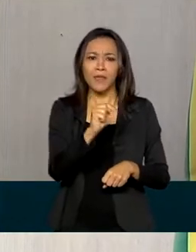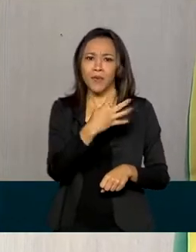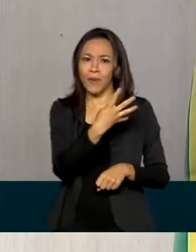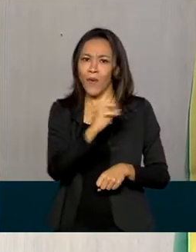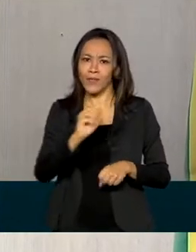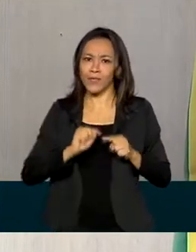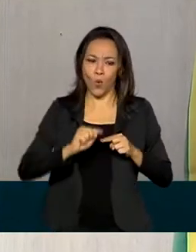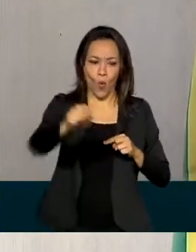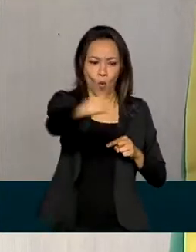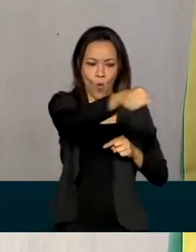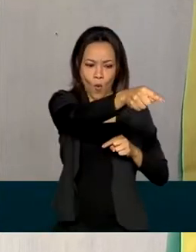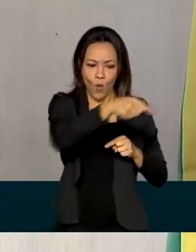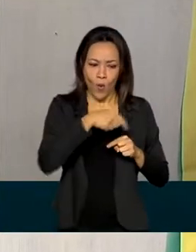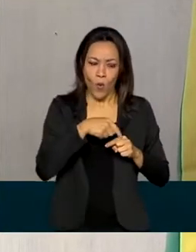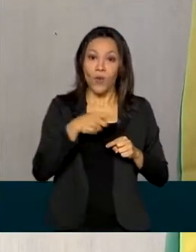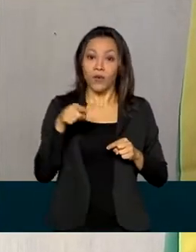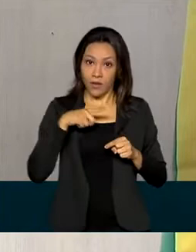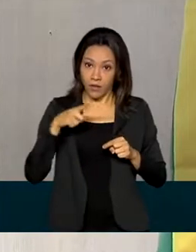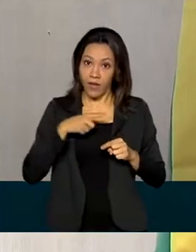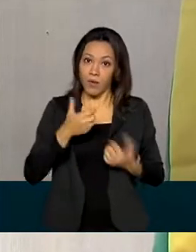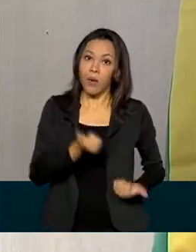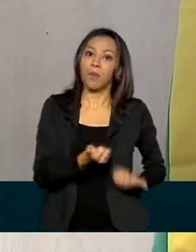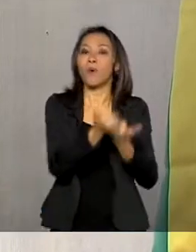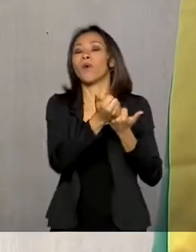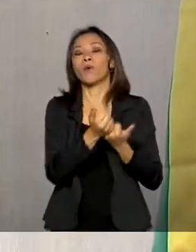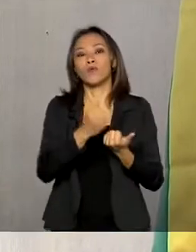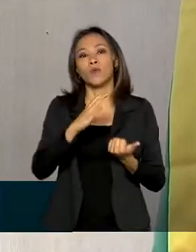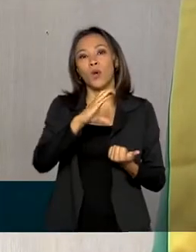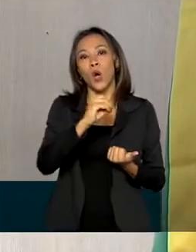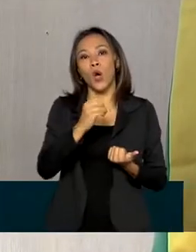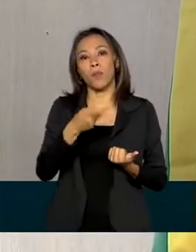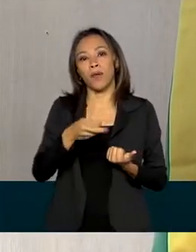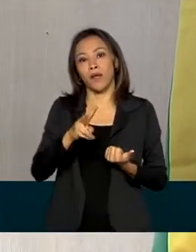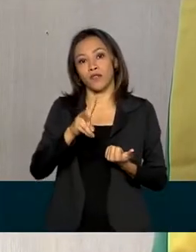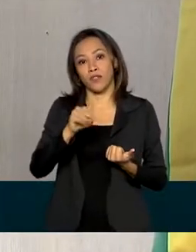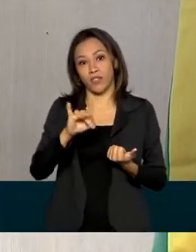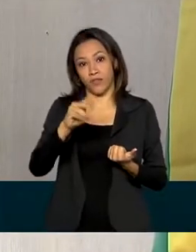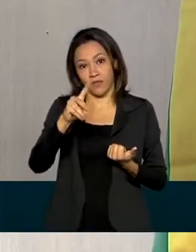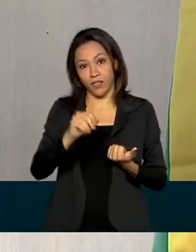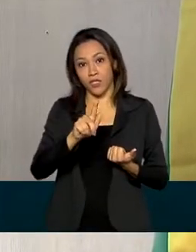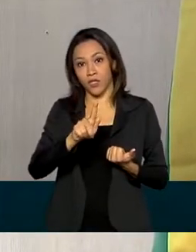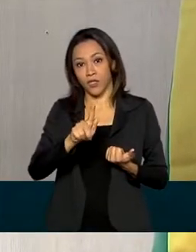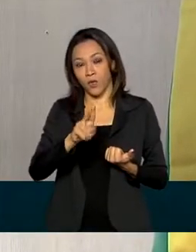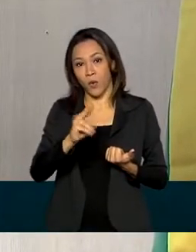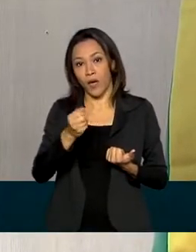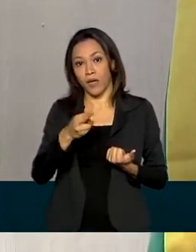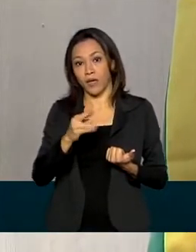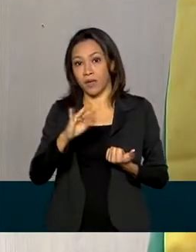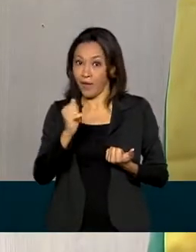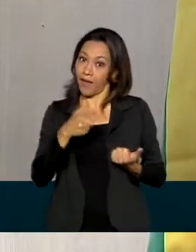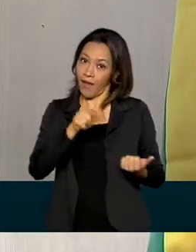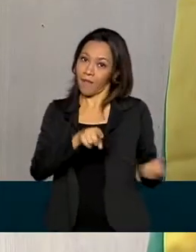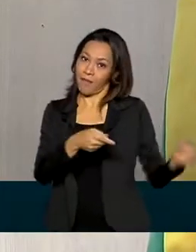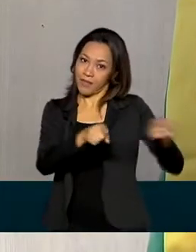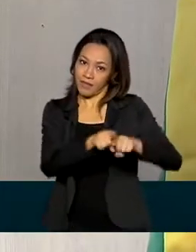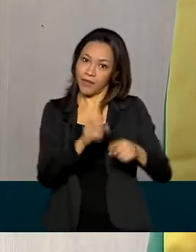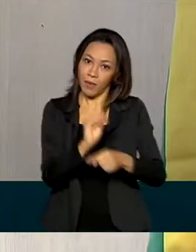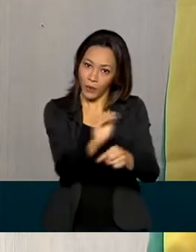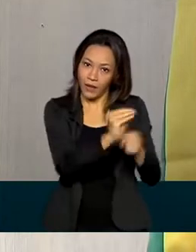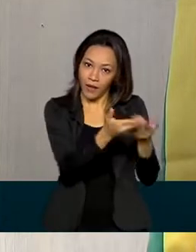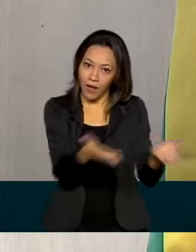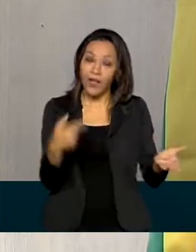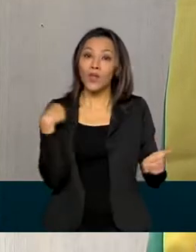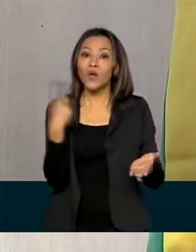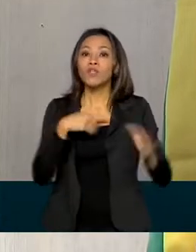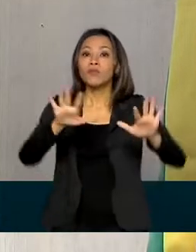que recebe agora a cooperativa dos produtores de Guariba como o seu parceiro. Nós estamos fazendo aqui